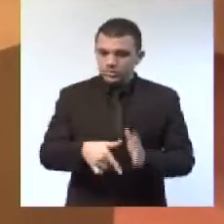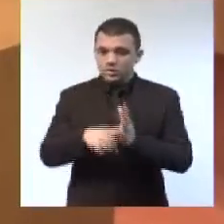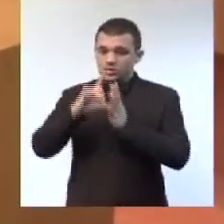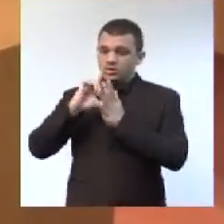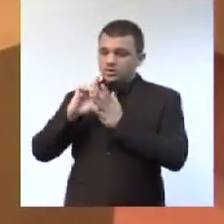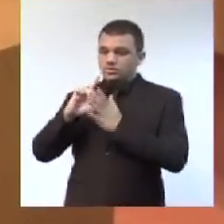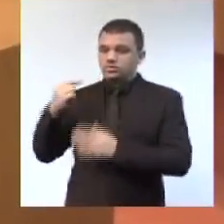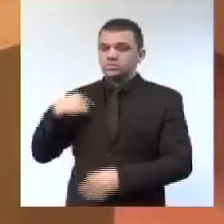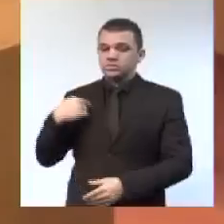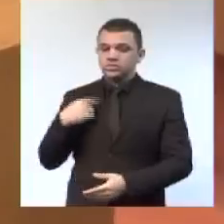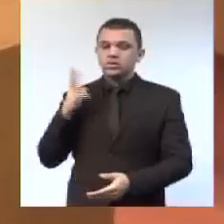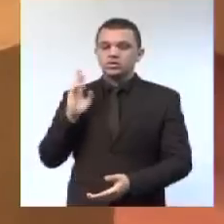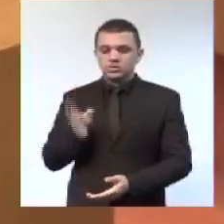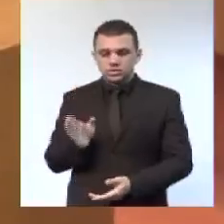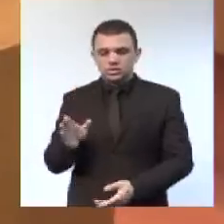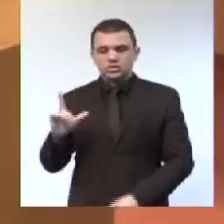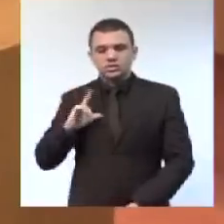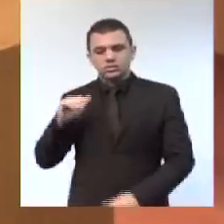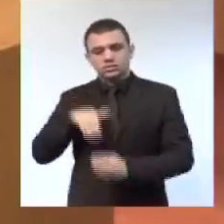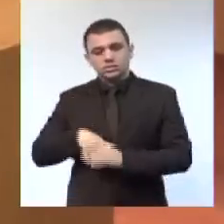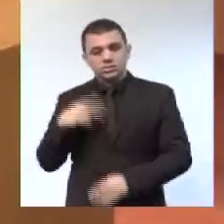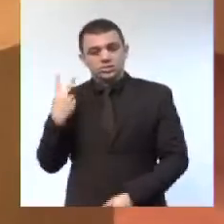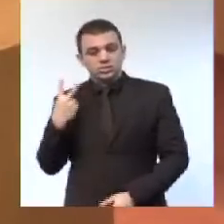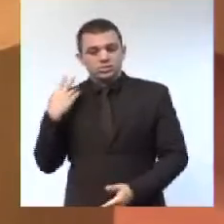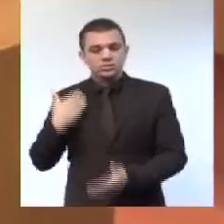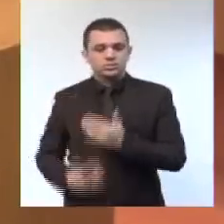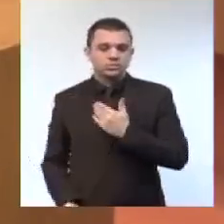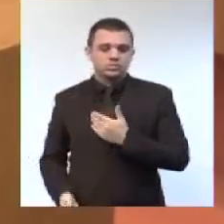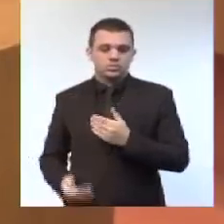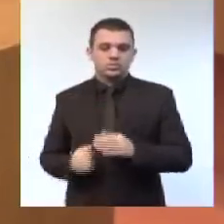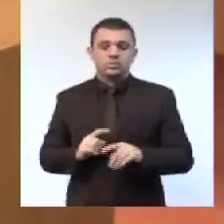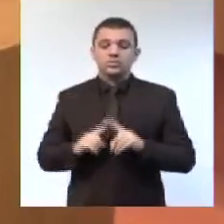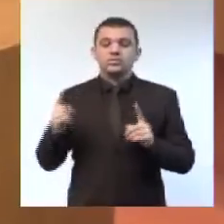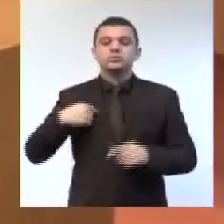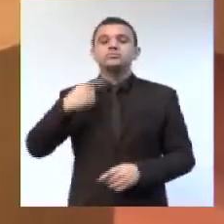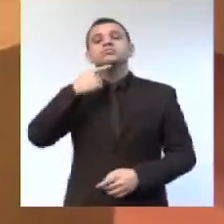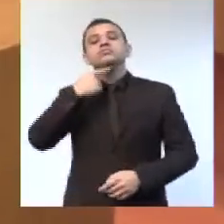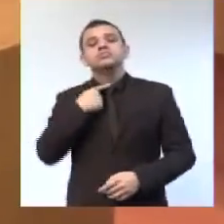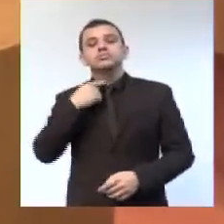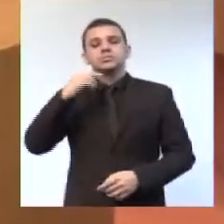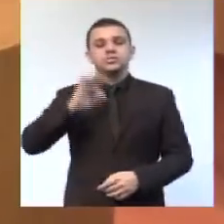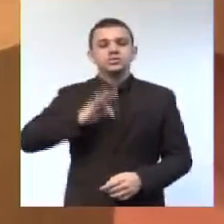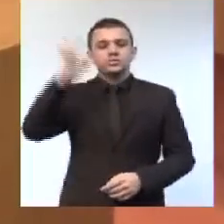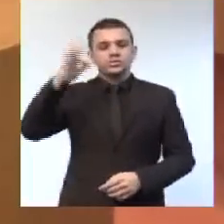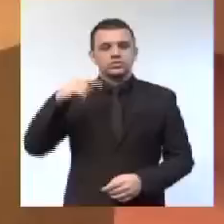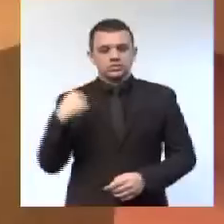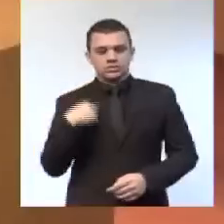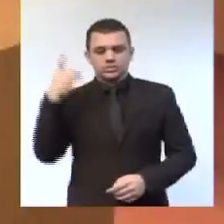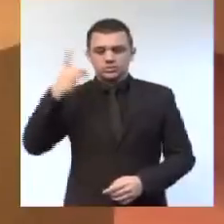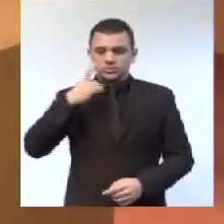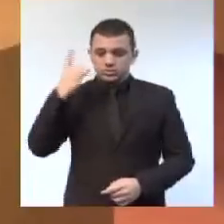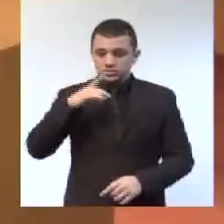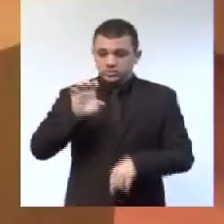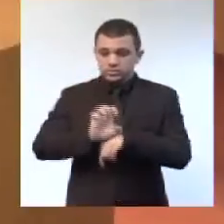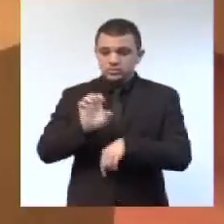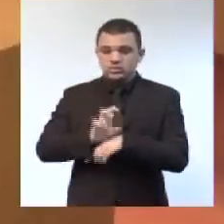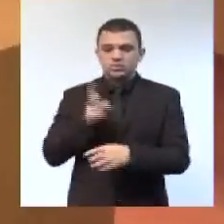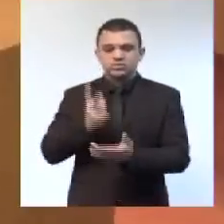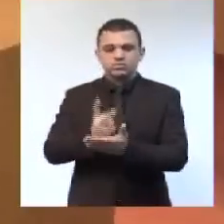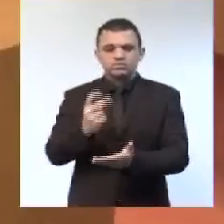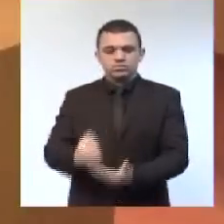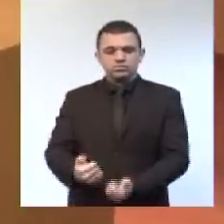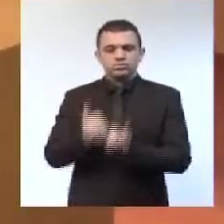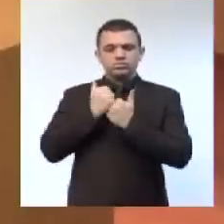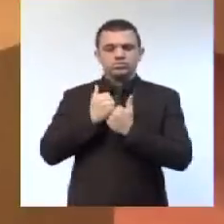Mas o meu sonho e a minha vontade de me tornar um dia deputado estadual sempre me deu força. E